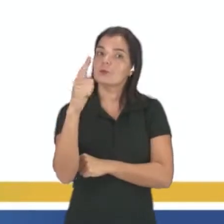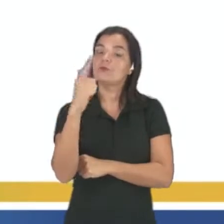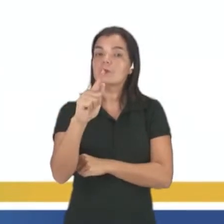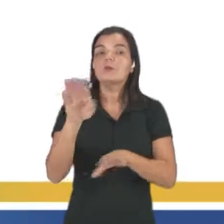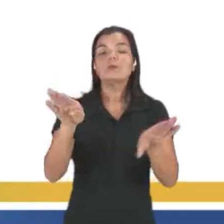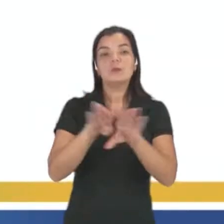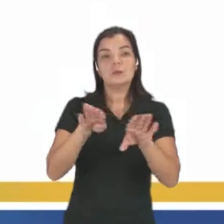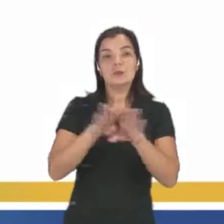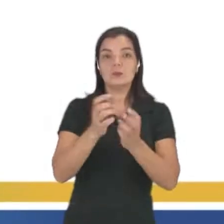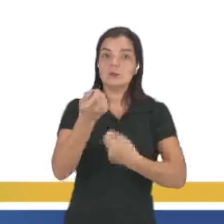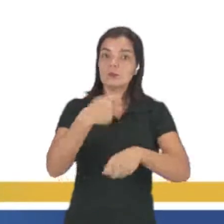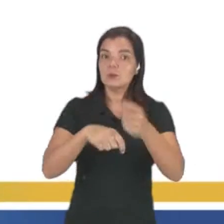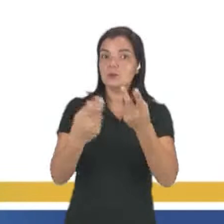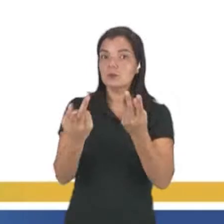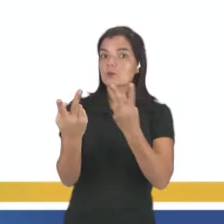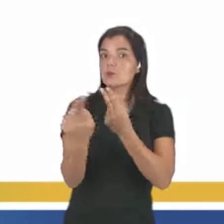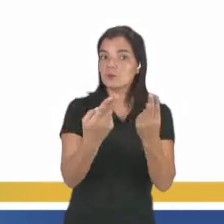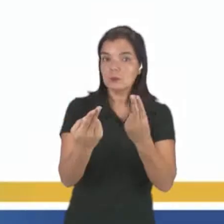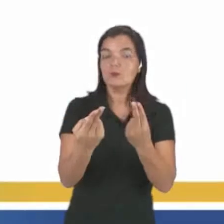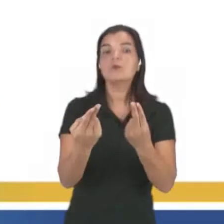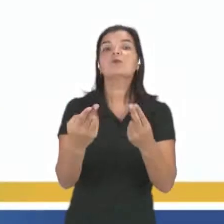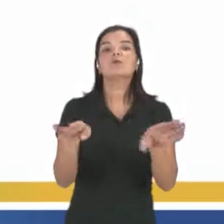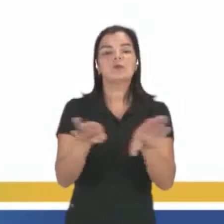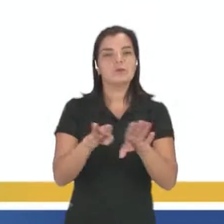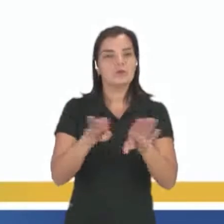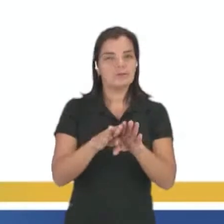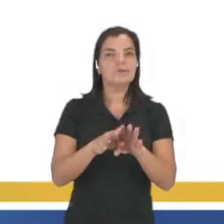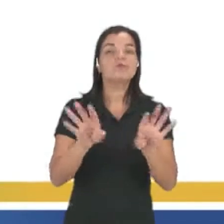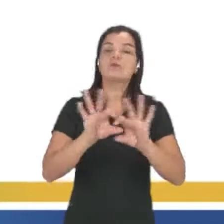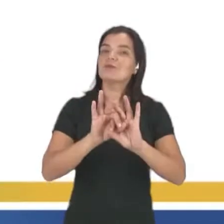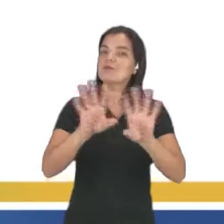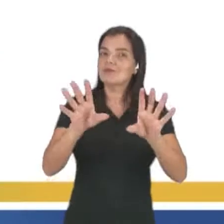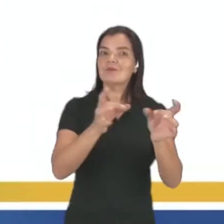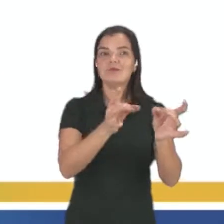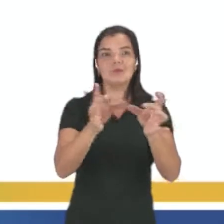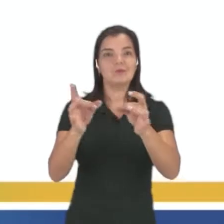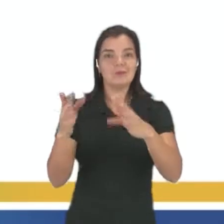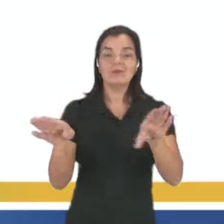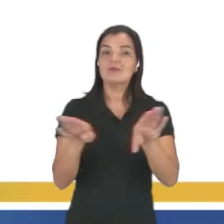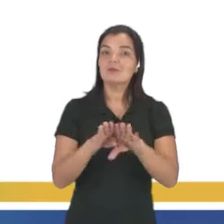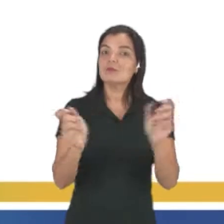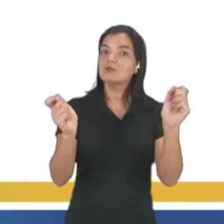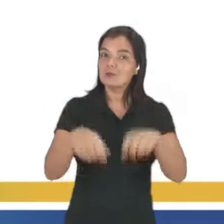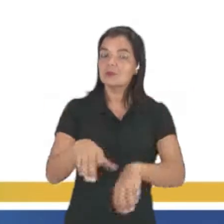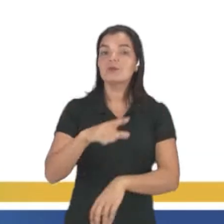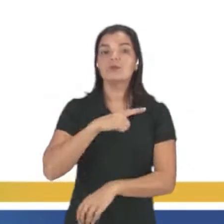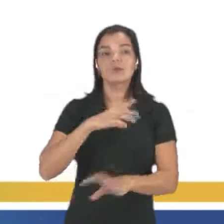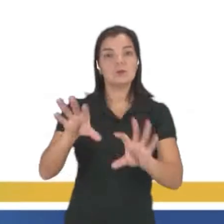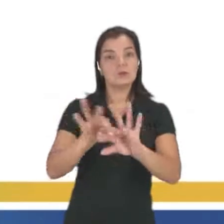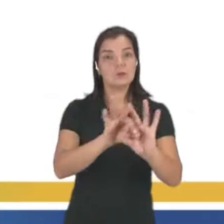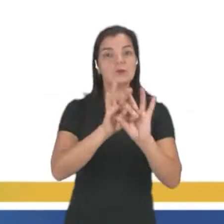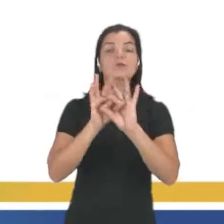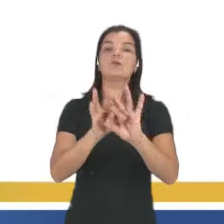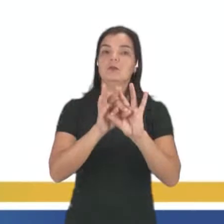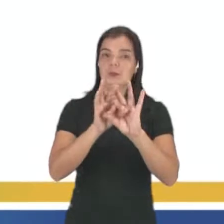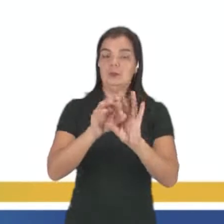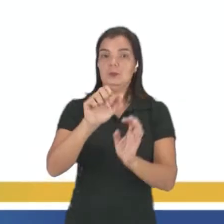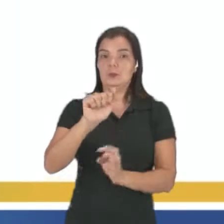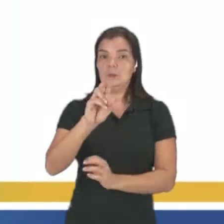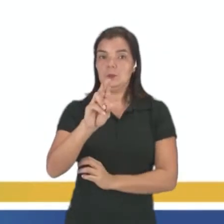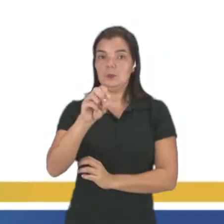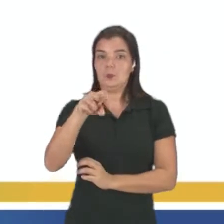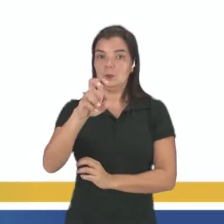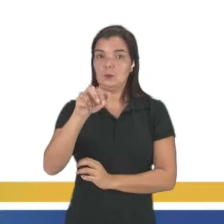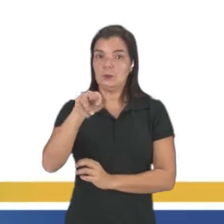em situação econômica semelhante, formarem a zona de livre comércio e possuir uma união aduaneira